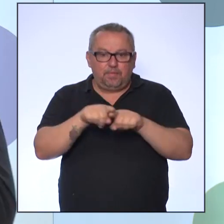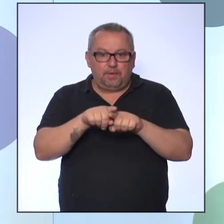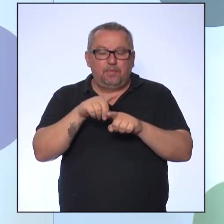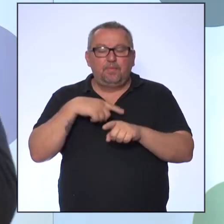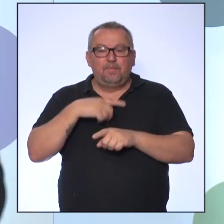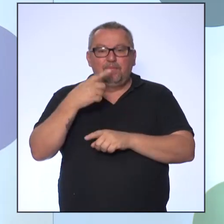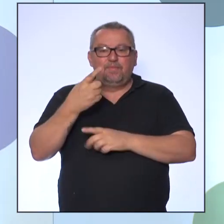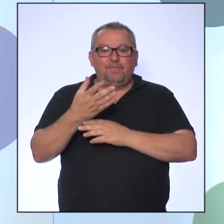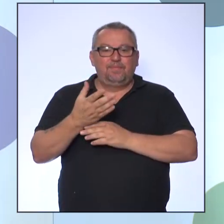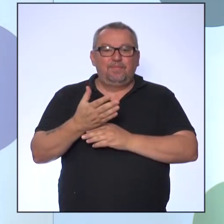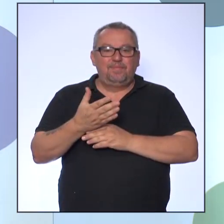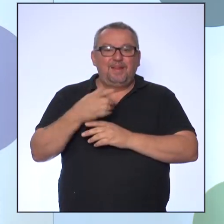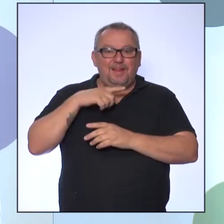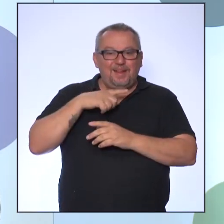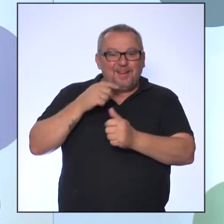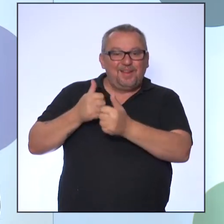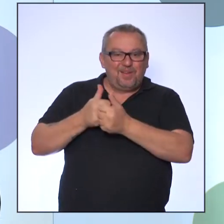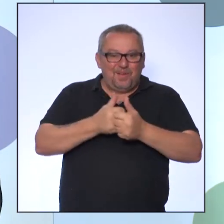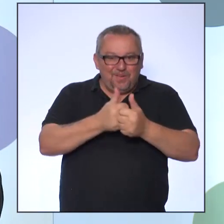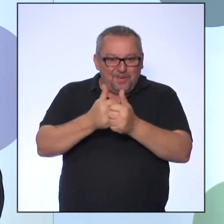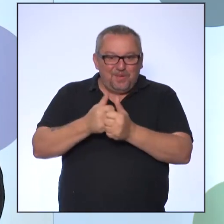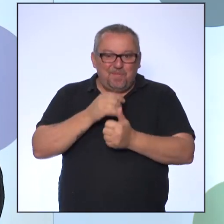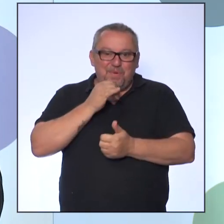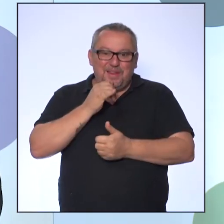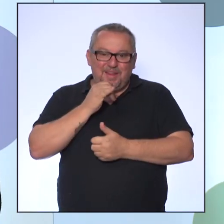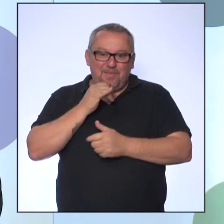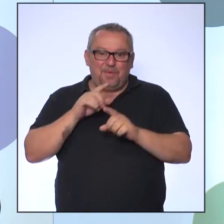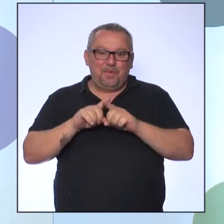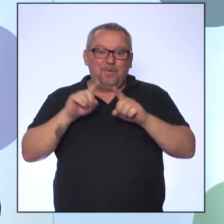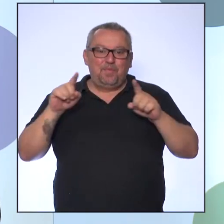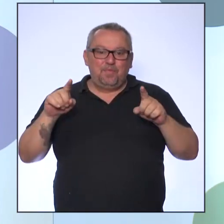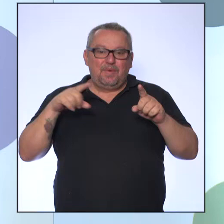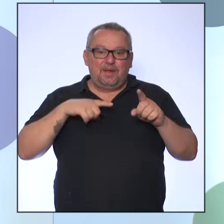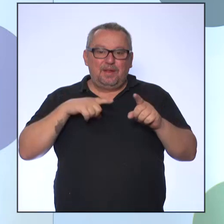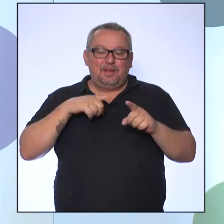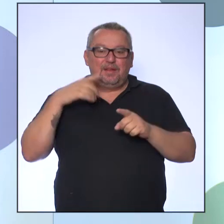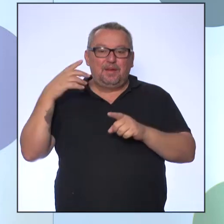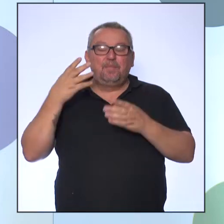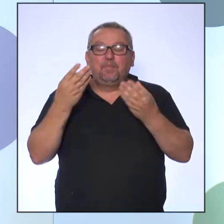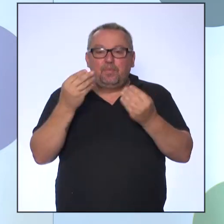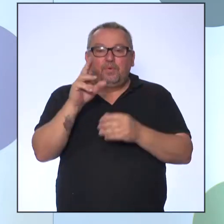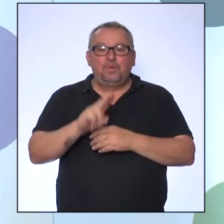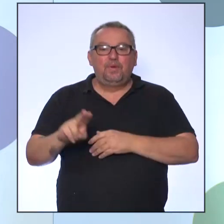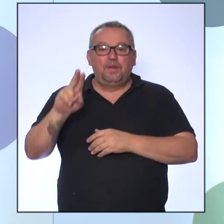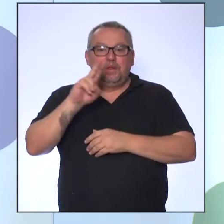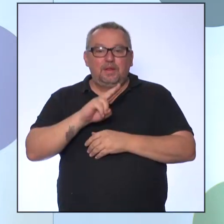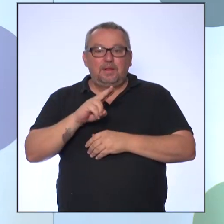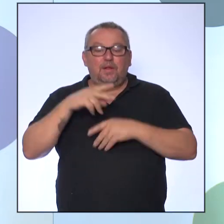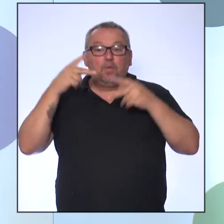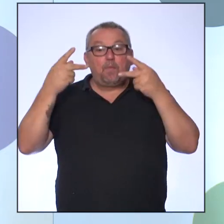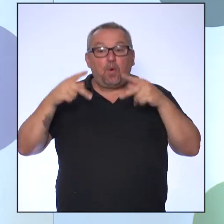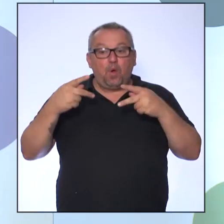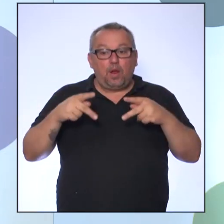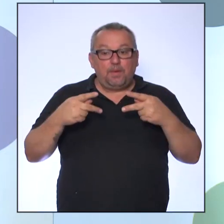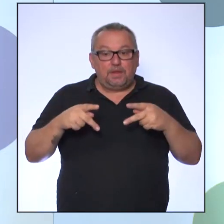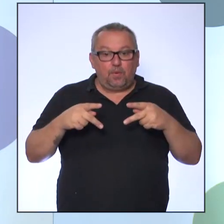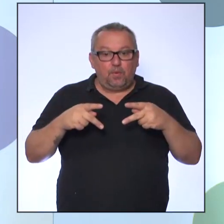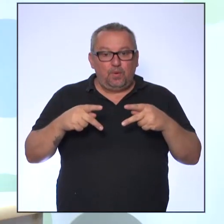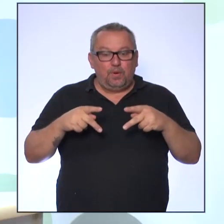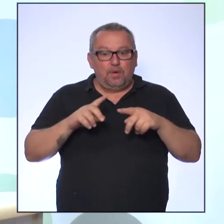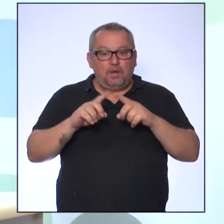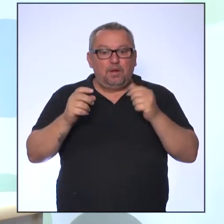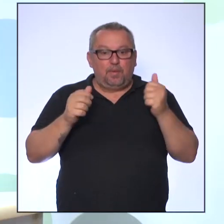né? Ele não tem esse discernimento que nós temos. Mas é muito usado na parte de programação.